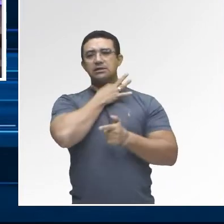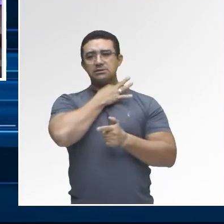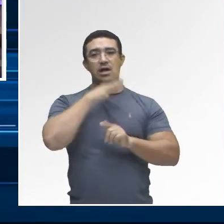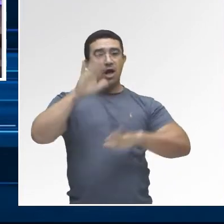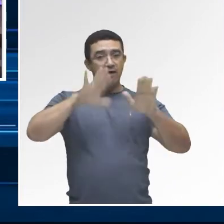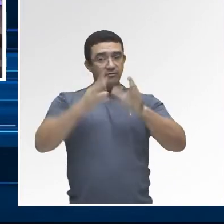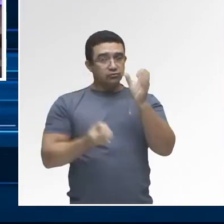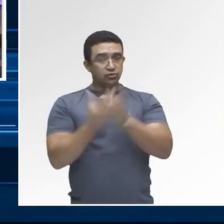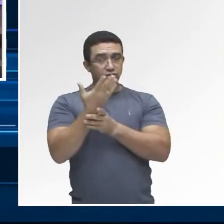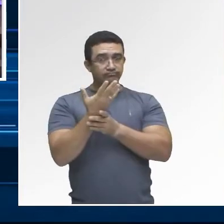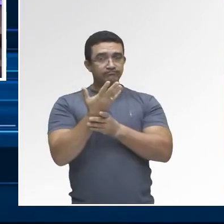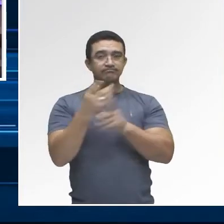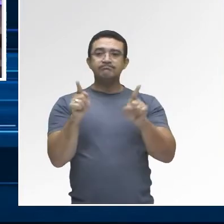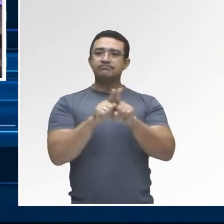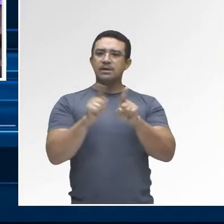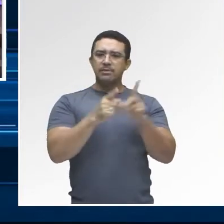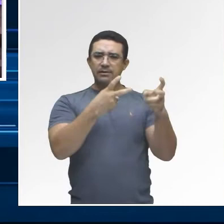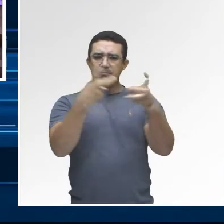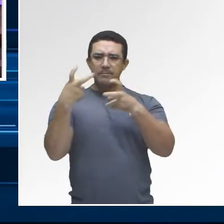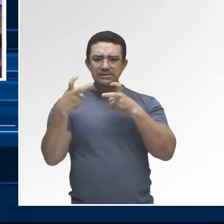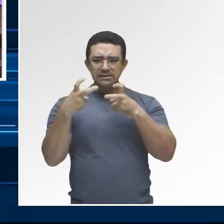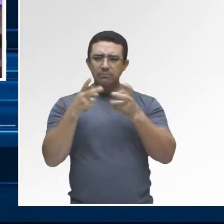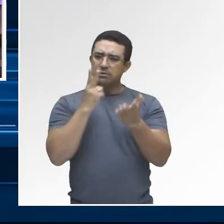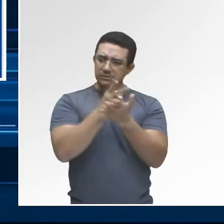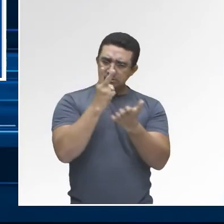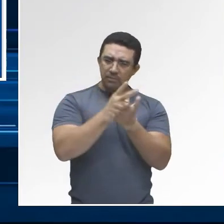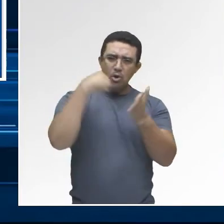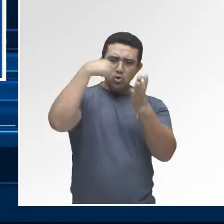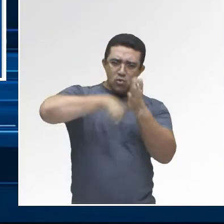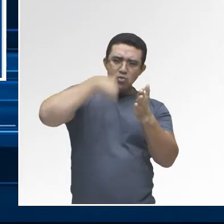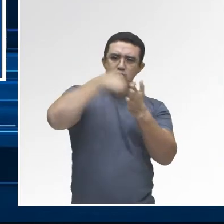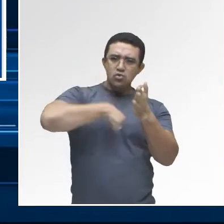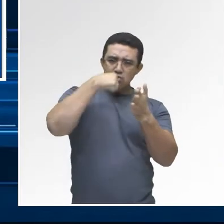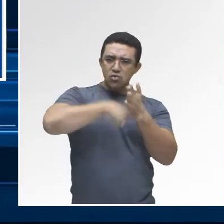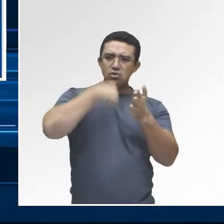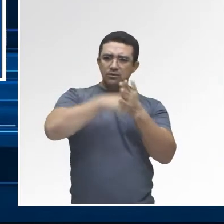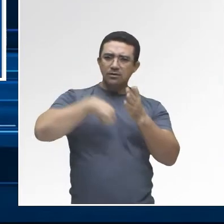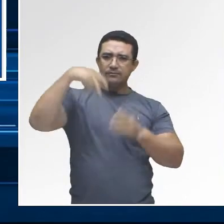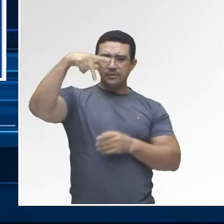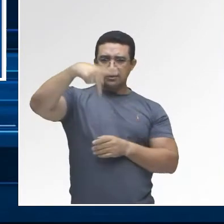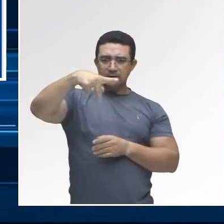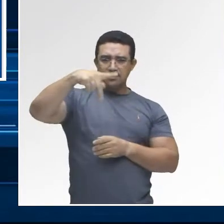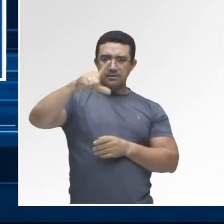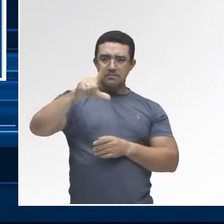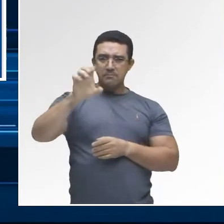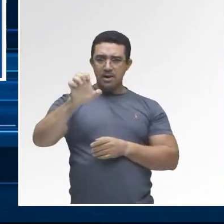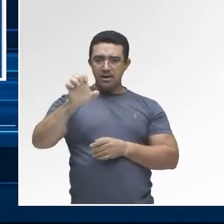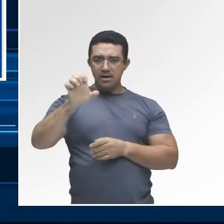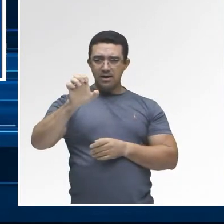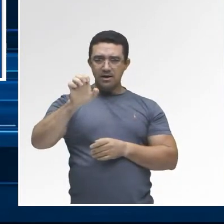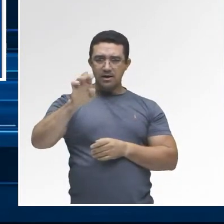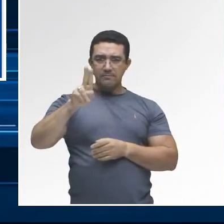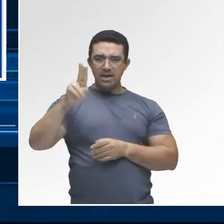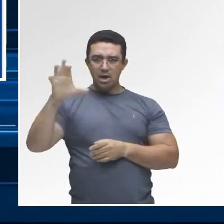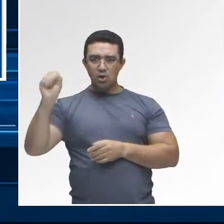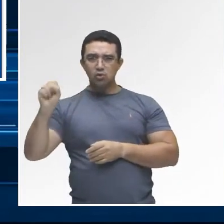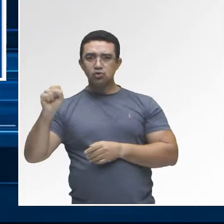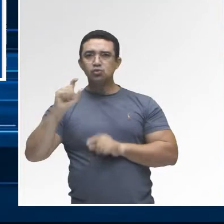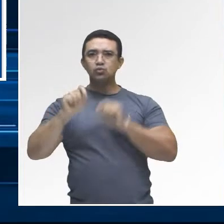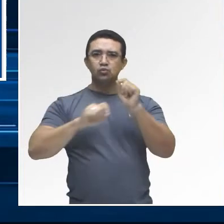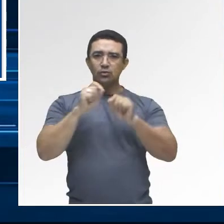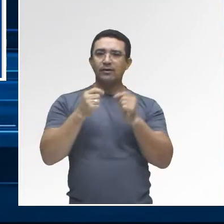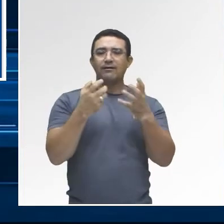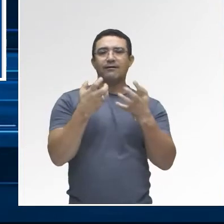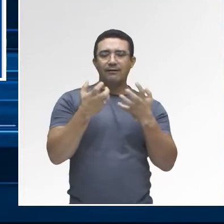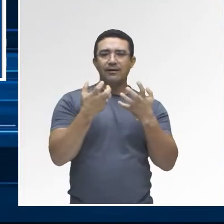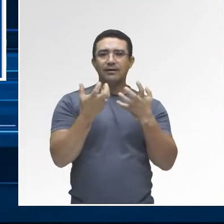vai perceber também uma luta constante dos plebeus, eu já falei, estou reforçando agora, por participação na política,